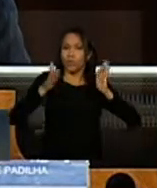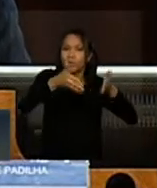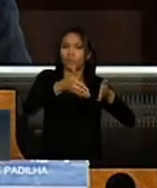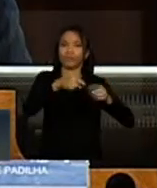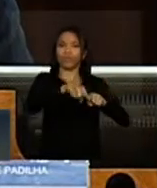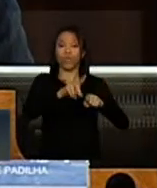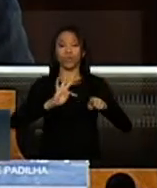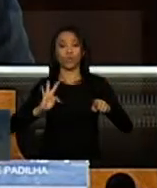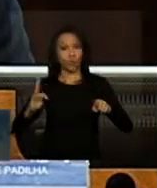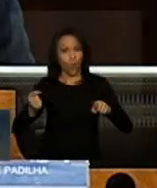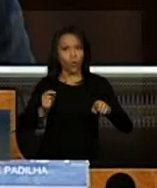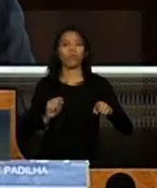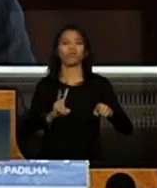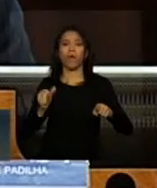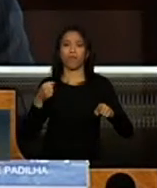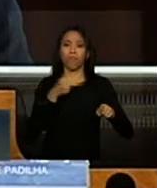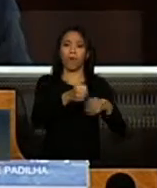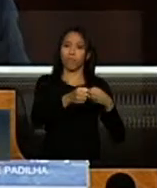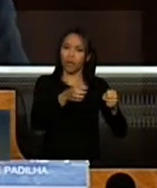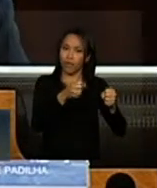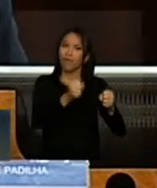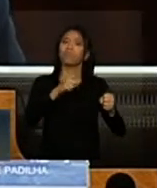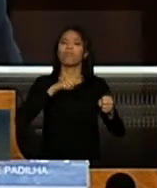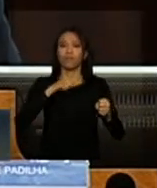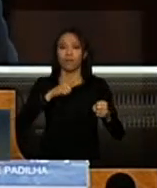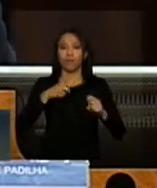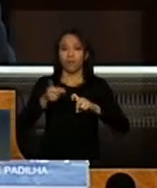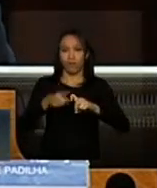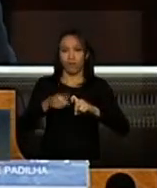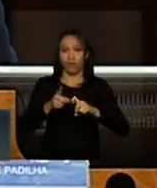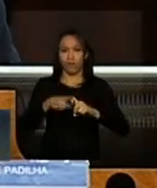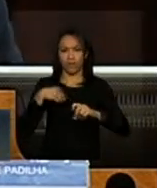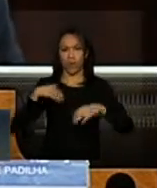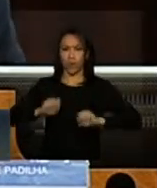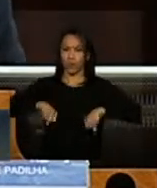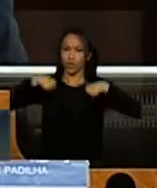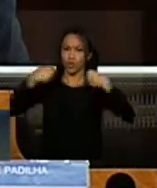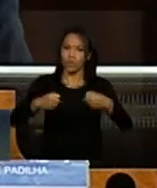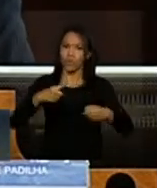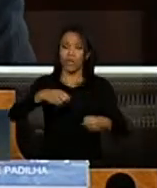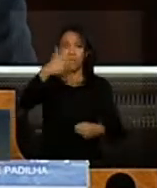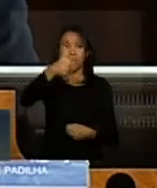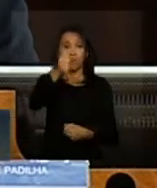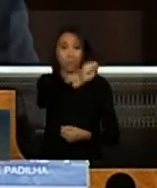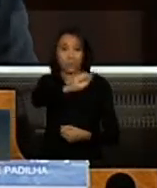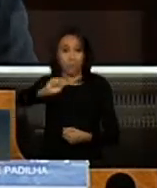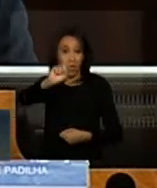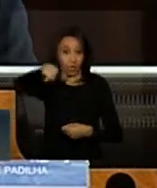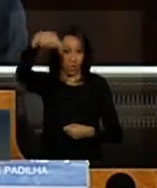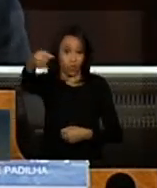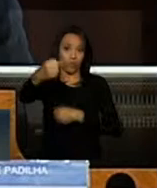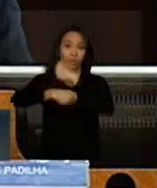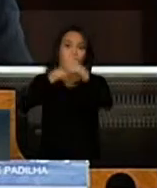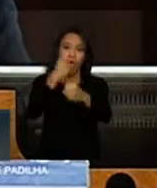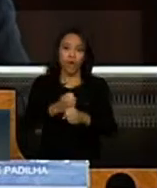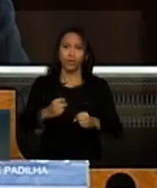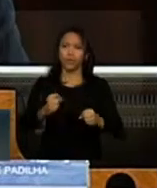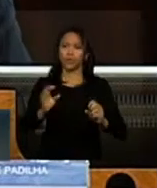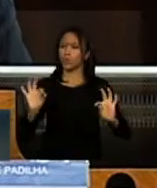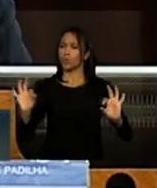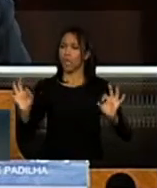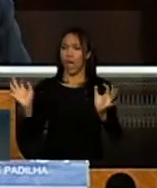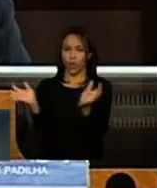médicos. O esforço nosso até o primeiro semestre do ano que vem poder completar todas as equipes. Vocês já